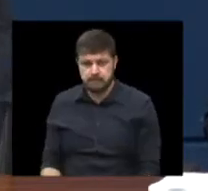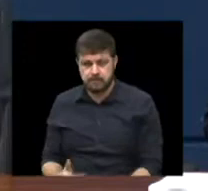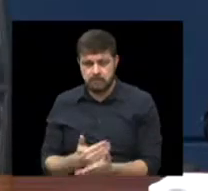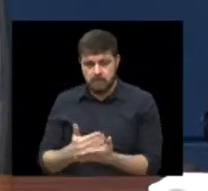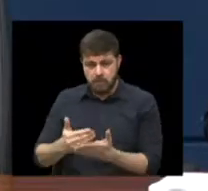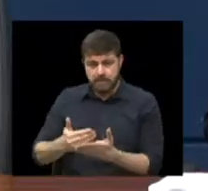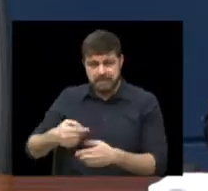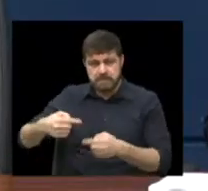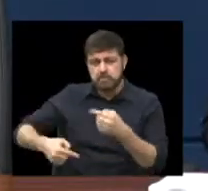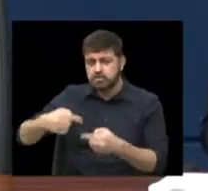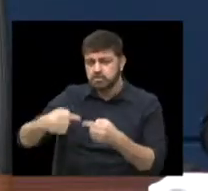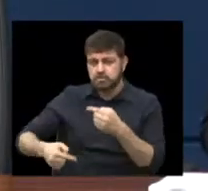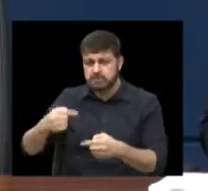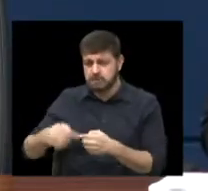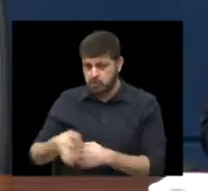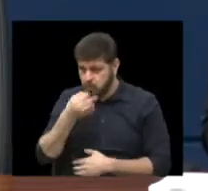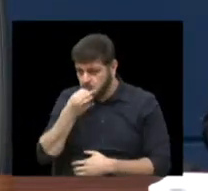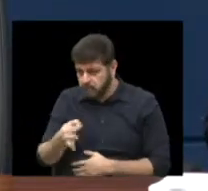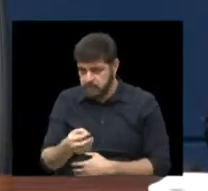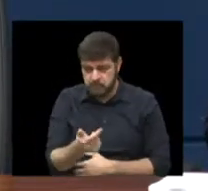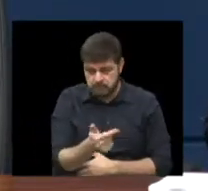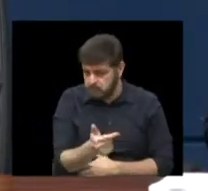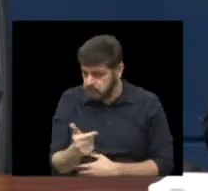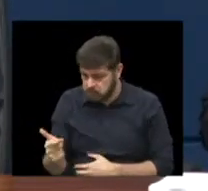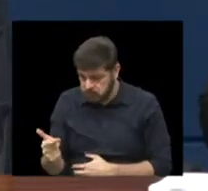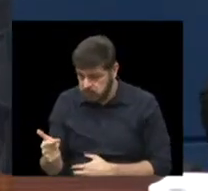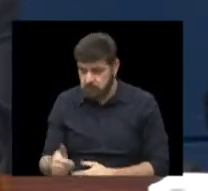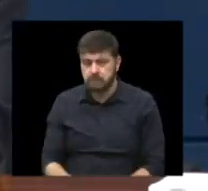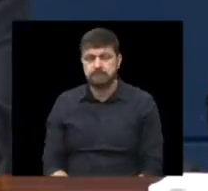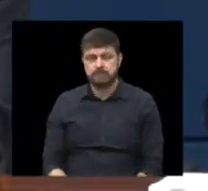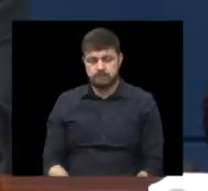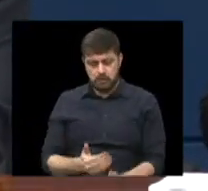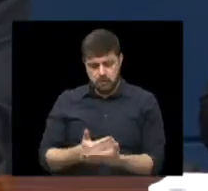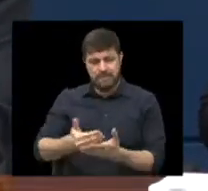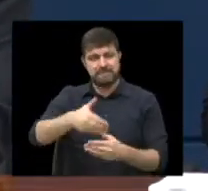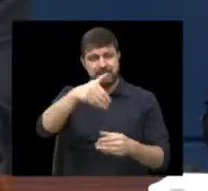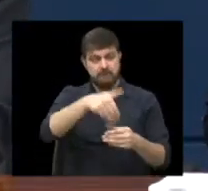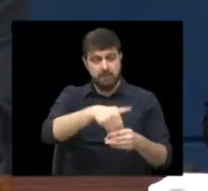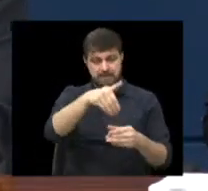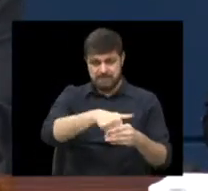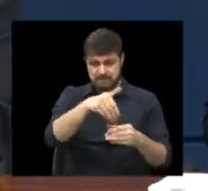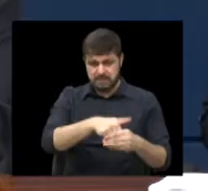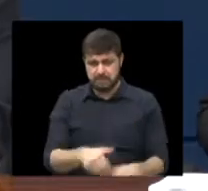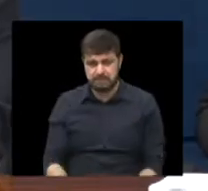entra em discussão. Não havendo vereadores a discutir, o projeto vai à